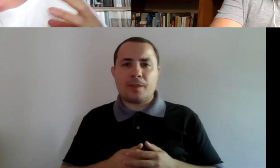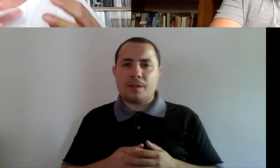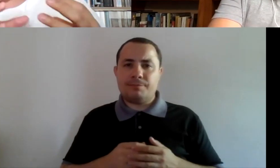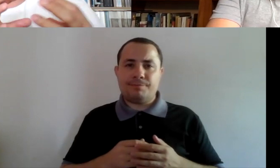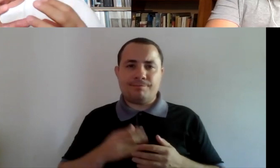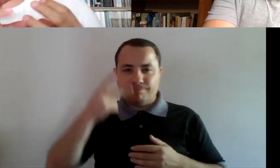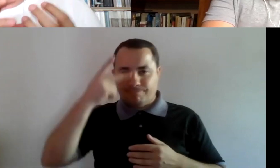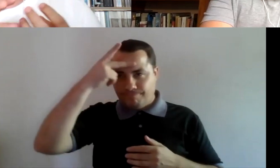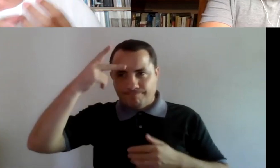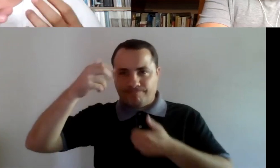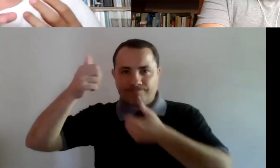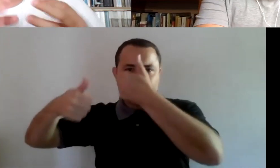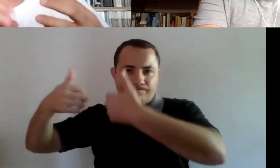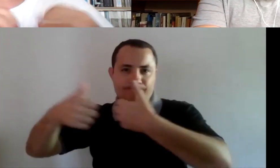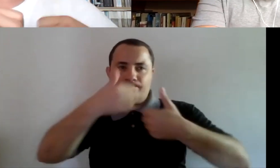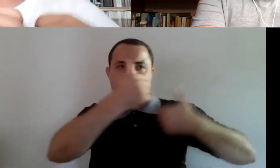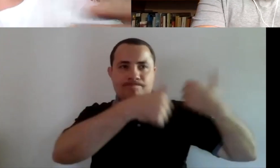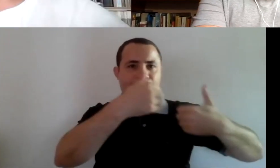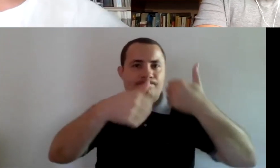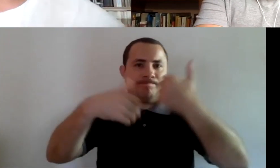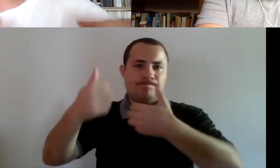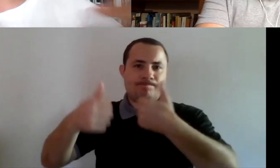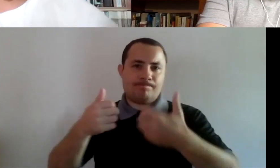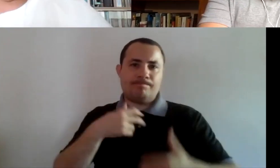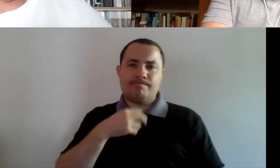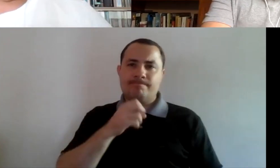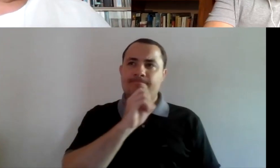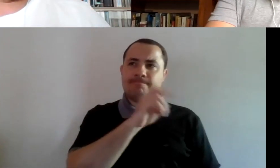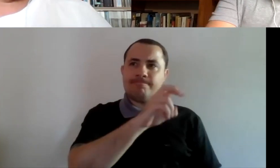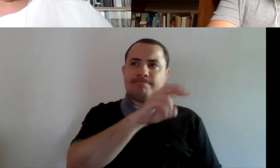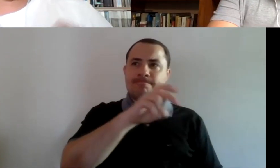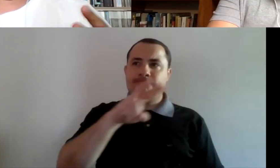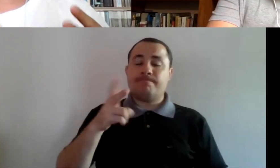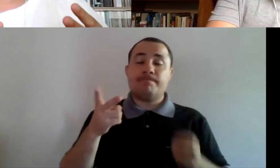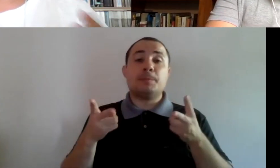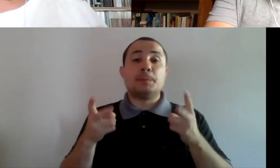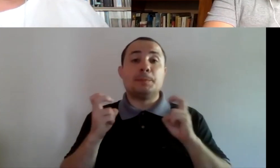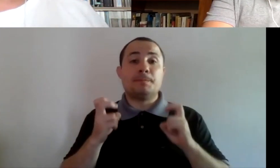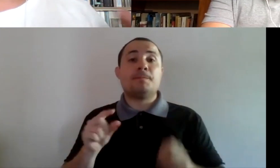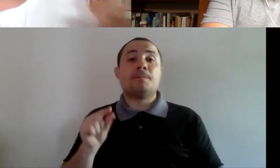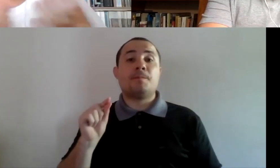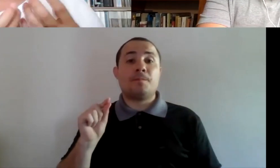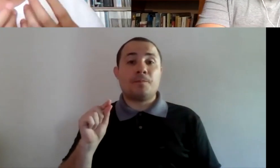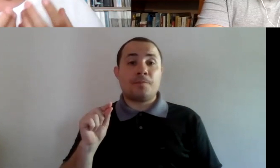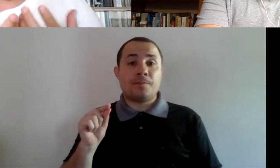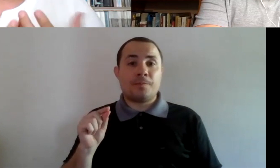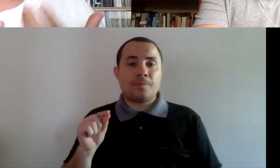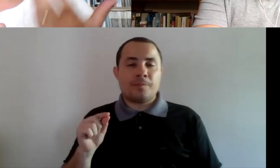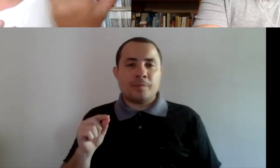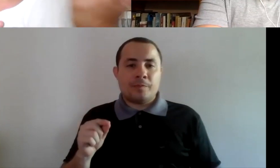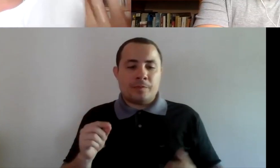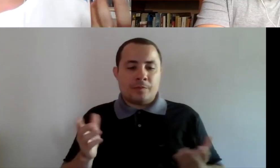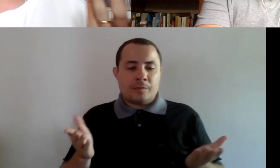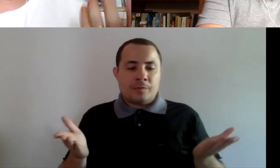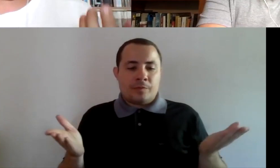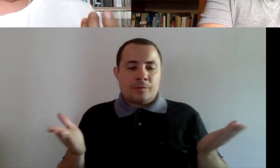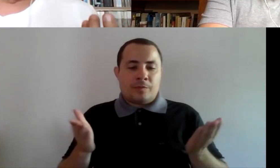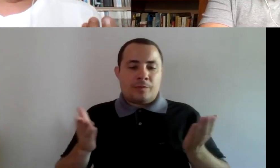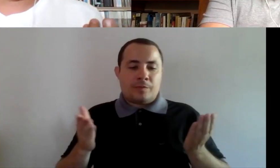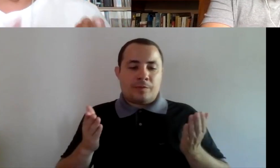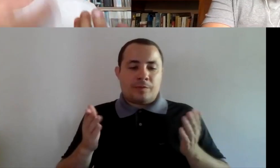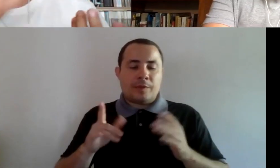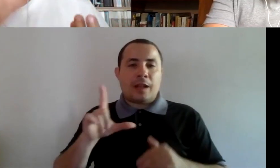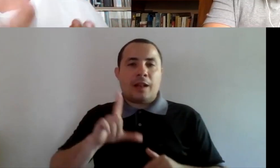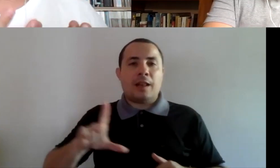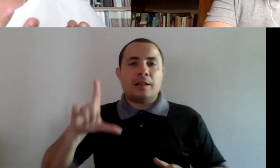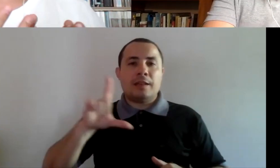que a gente vai percebendo é que além desse fracionamento, né, generalizado, esse mundo da literatura